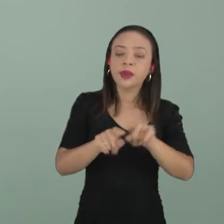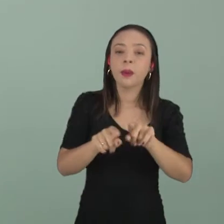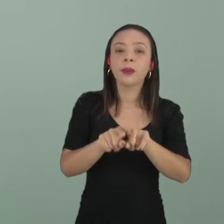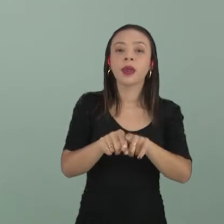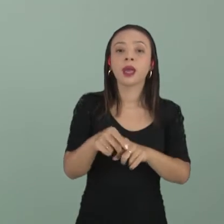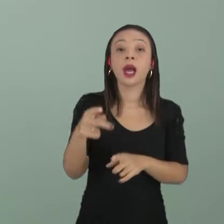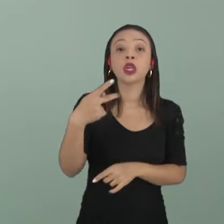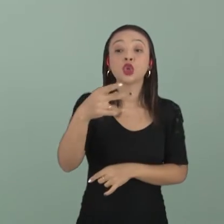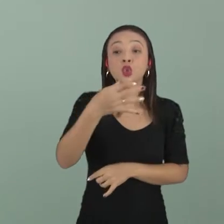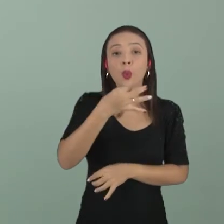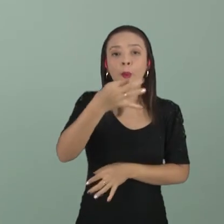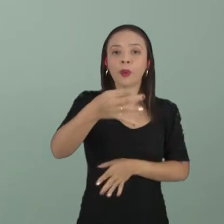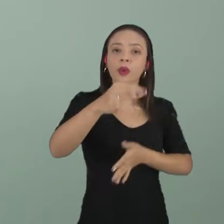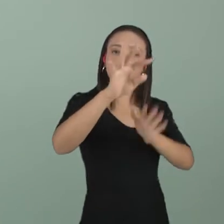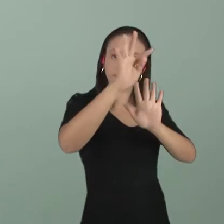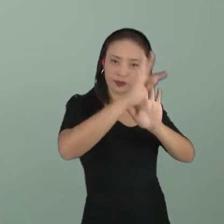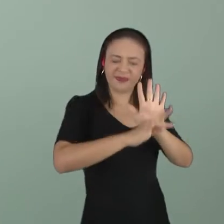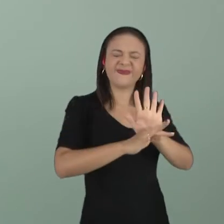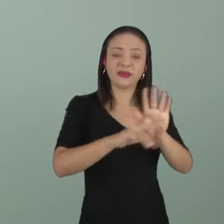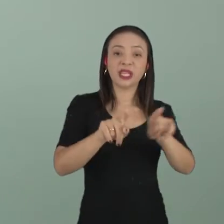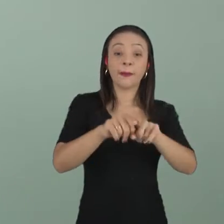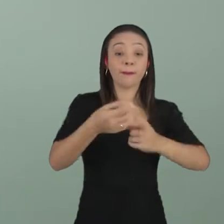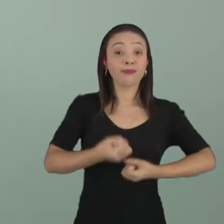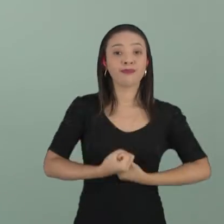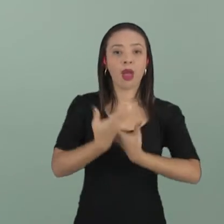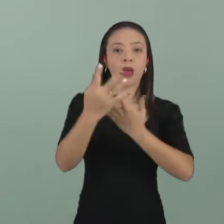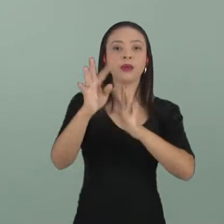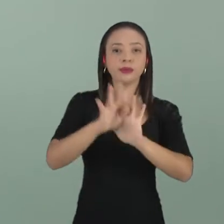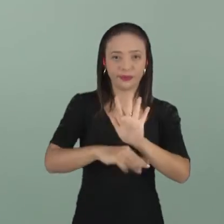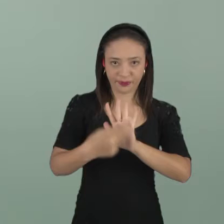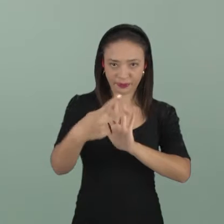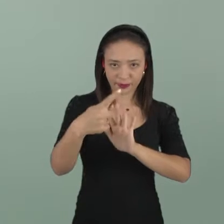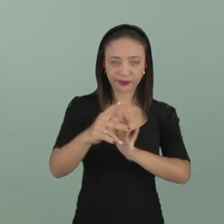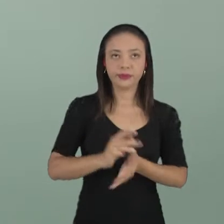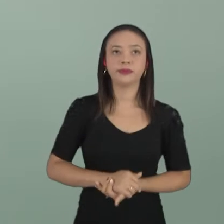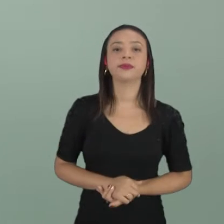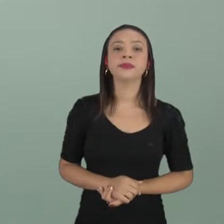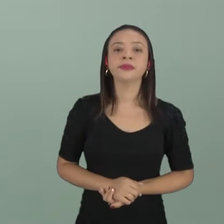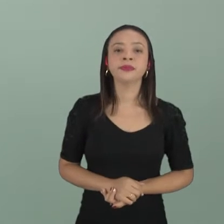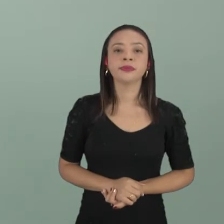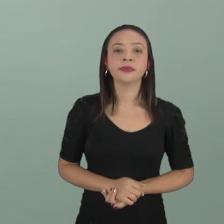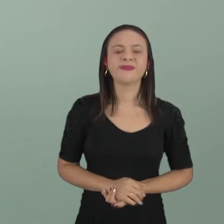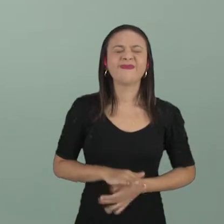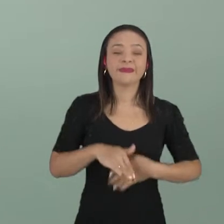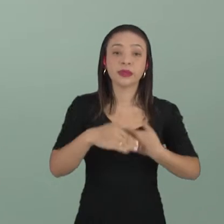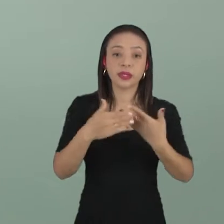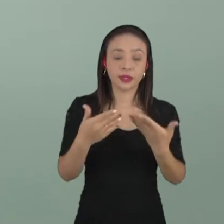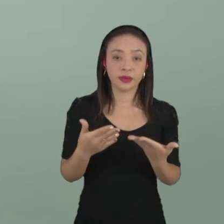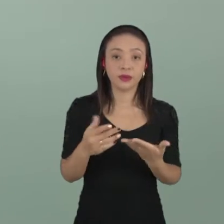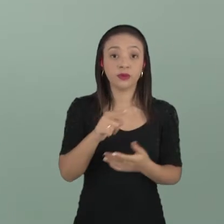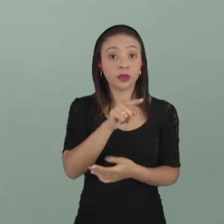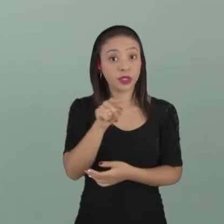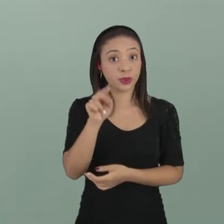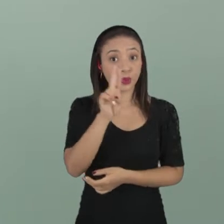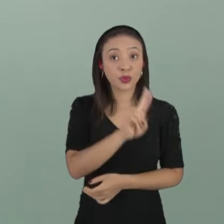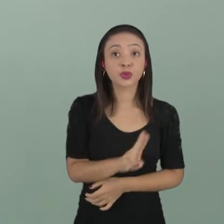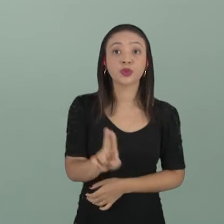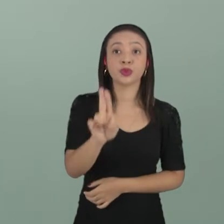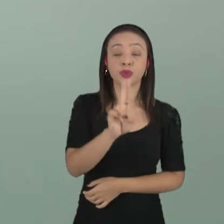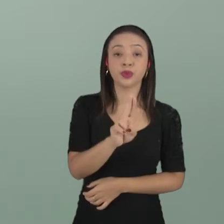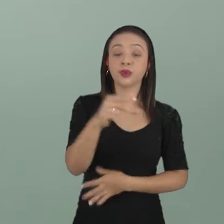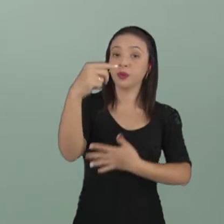para aquilo que vocês querem expressar no texto de vocês. Então, no momento que você utiliza